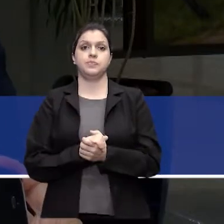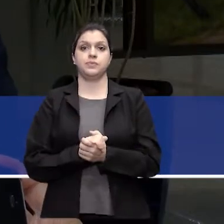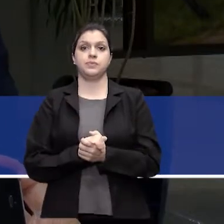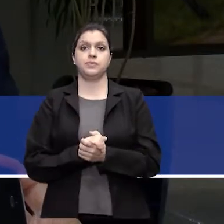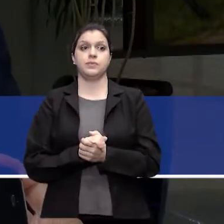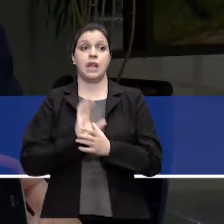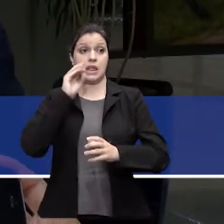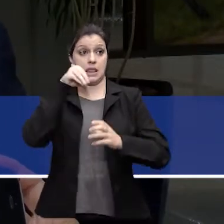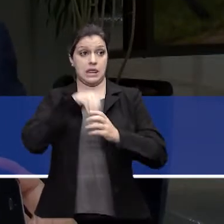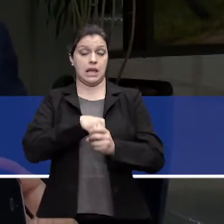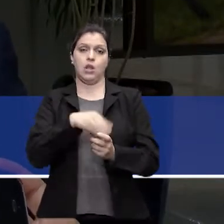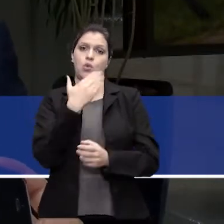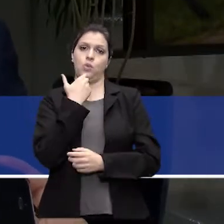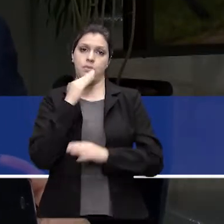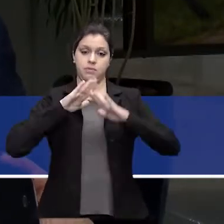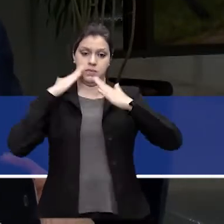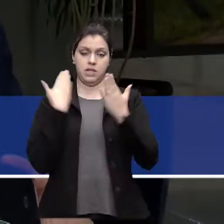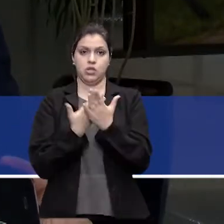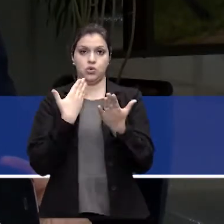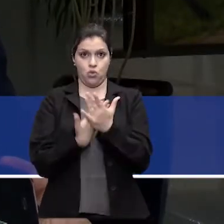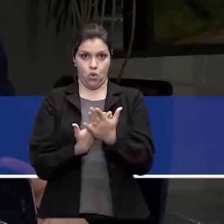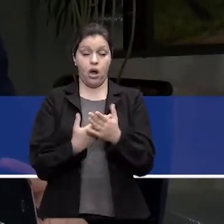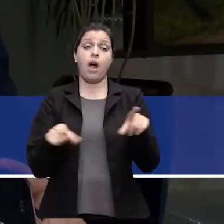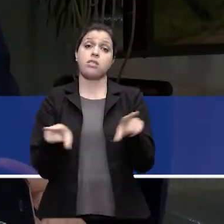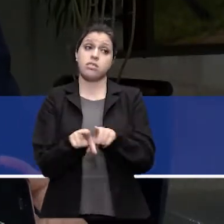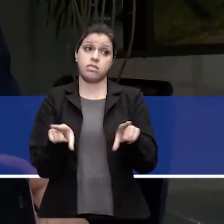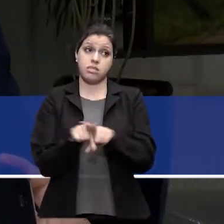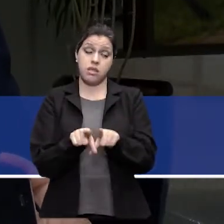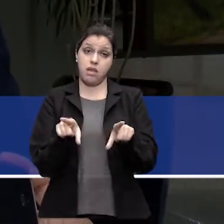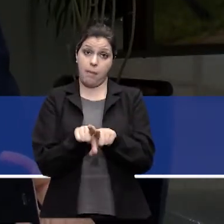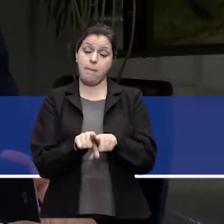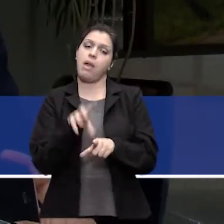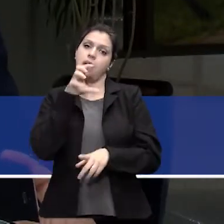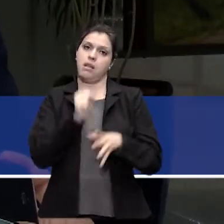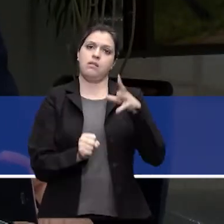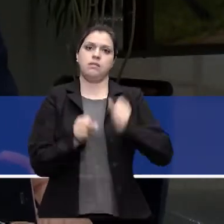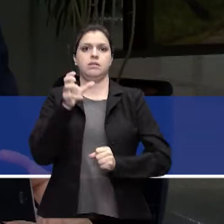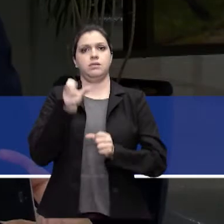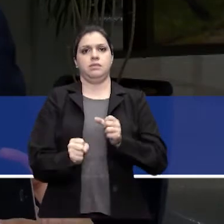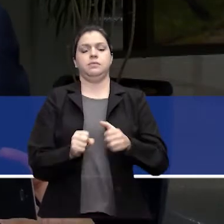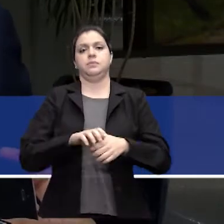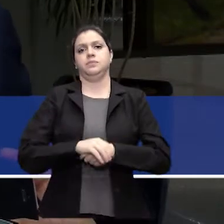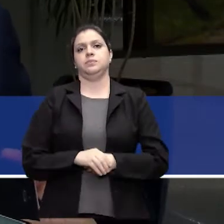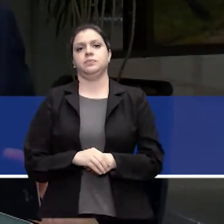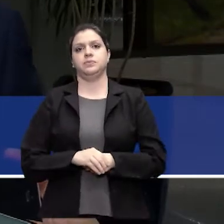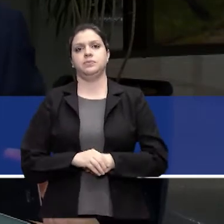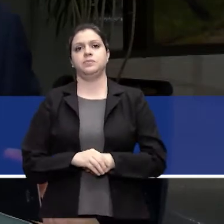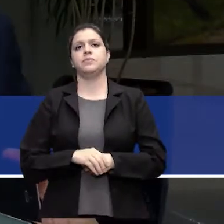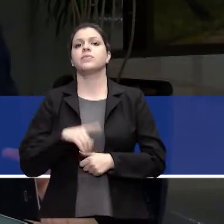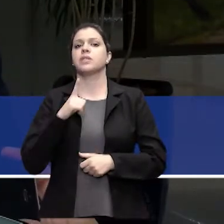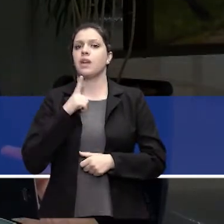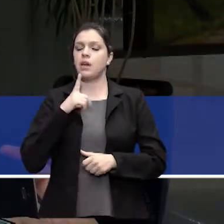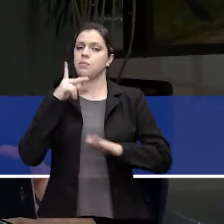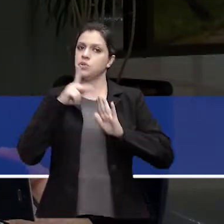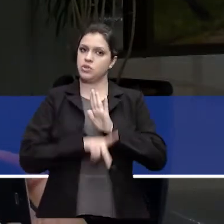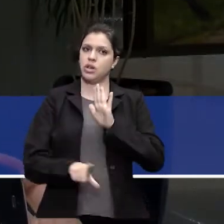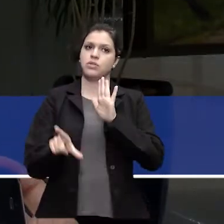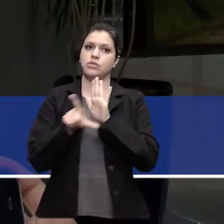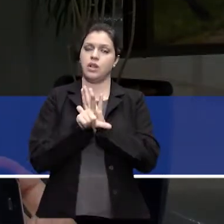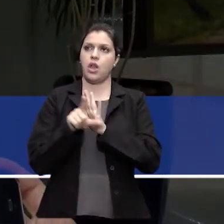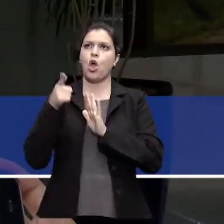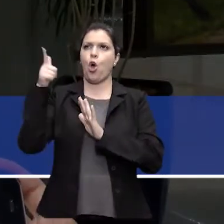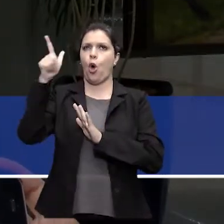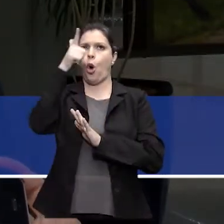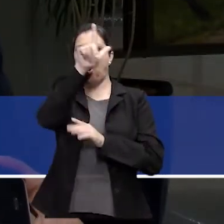implementar a merenda escolar com o leite. Então, é um projeto de lei que já tem repercussão